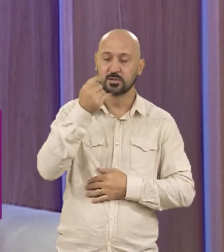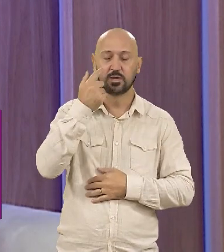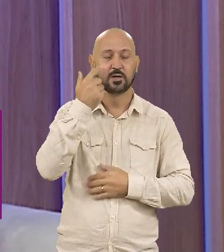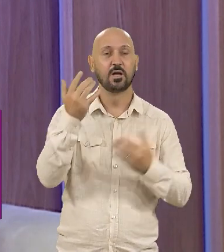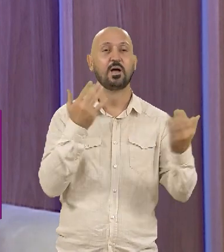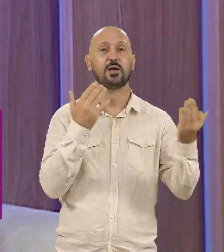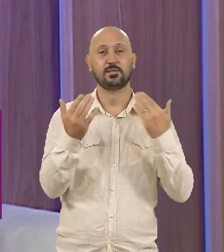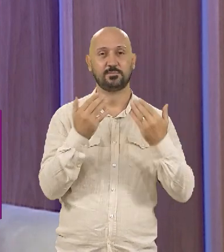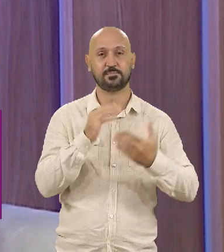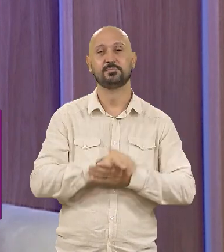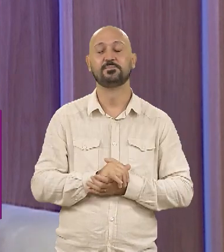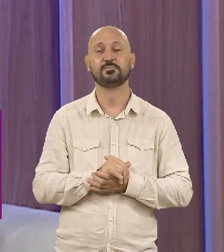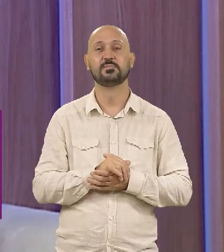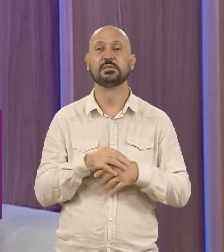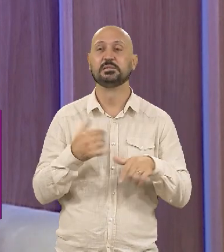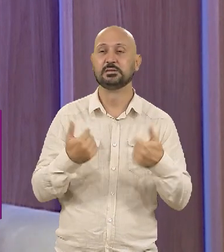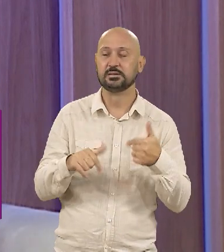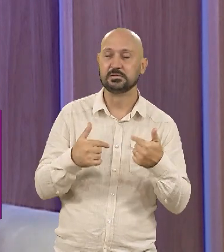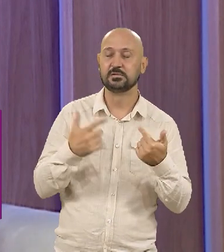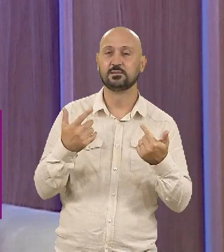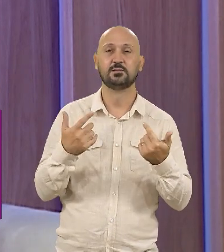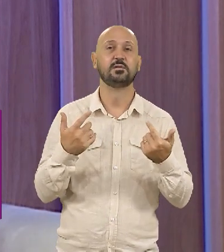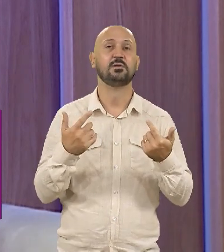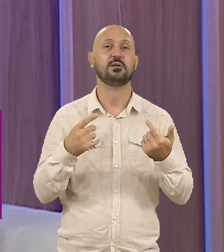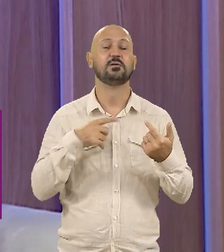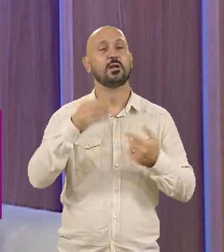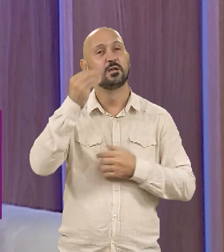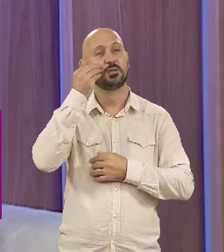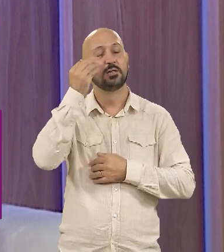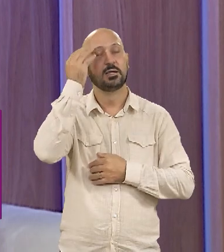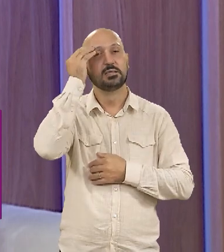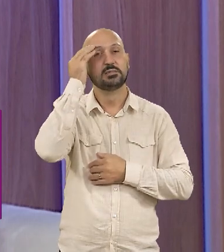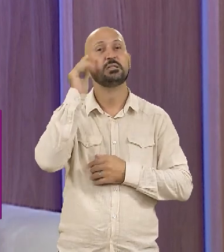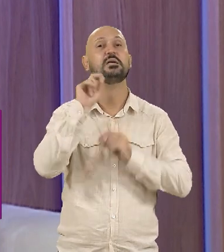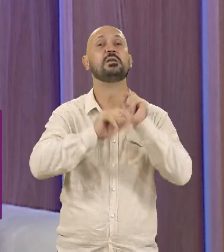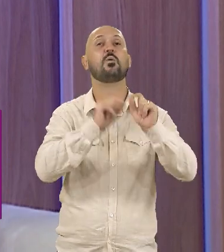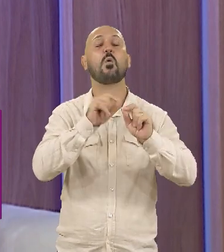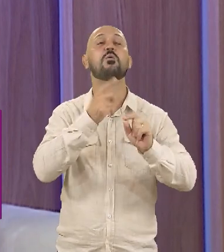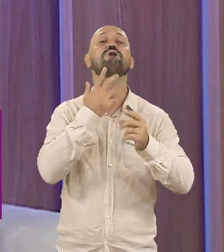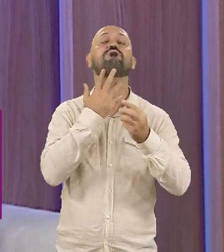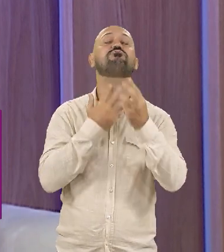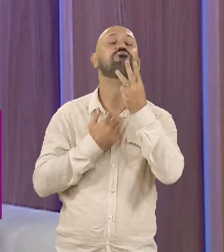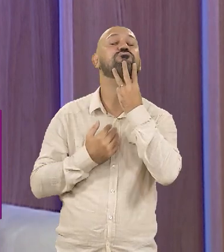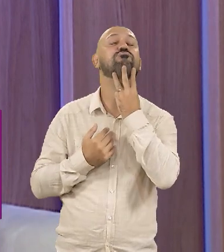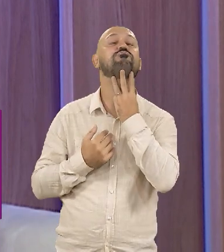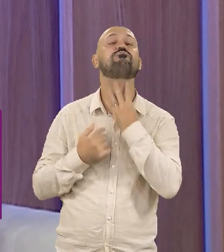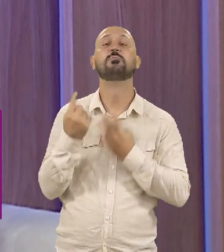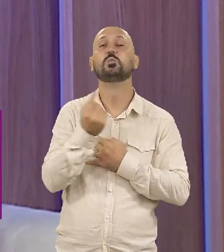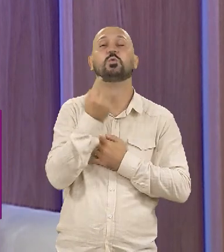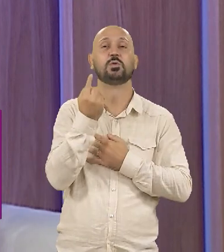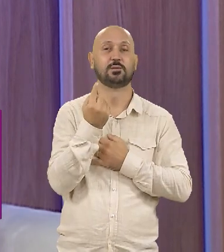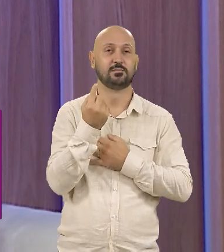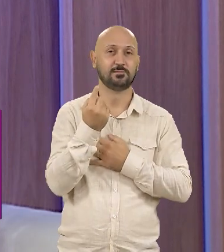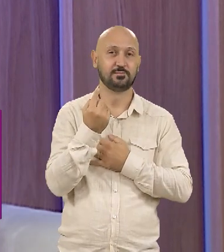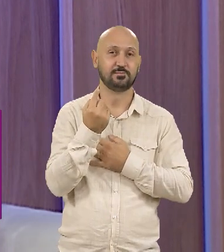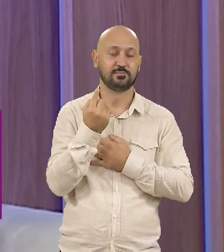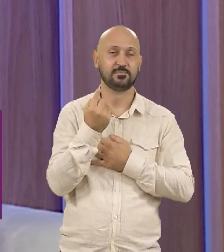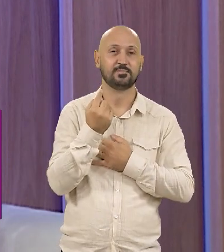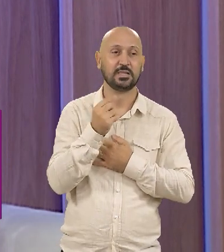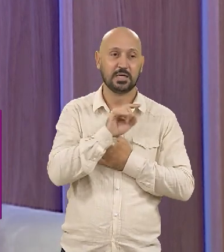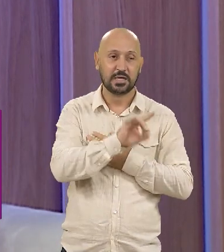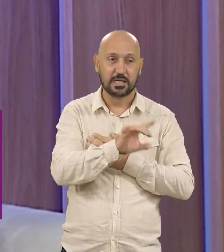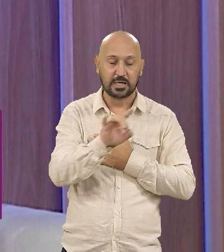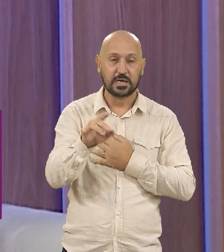Trabalhar em psicoterapia, tentar entender qual que é a motivação dessa solidão. e cada um na sua